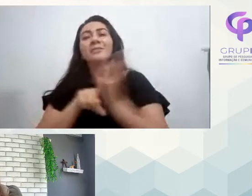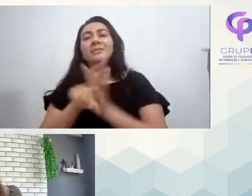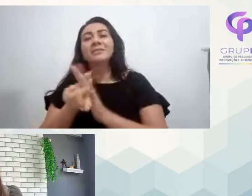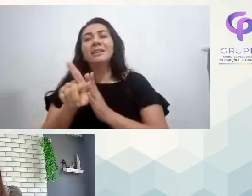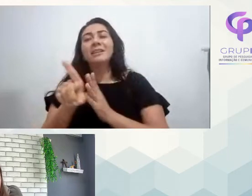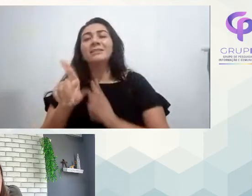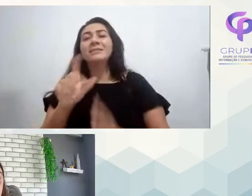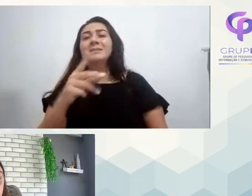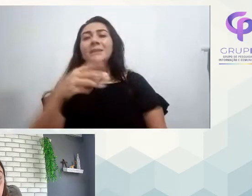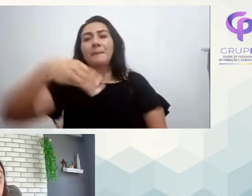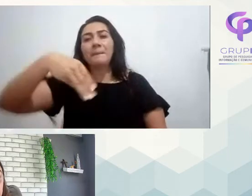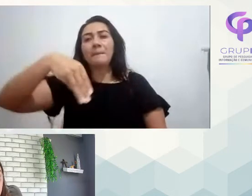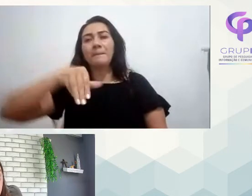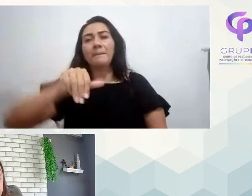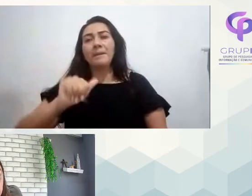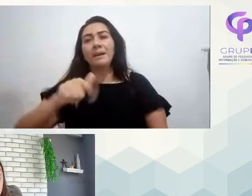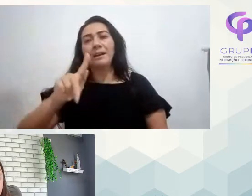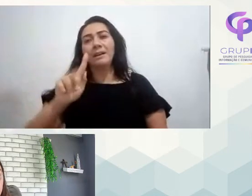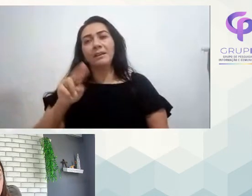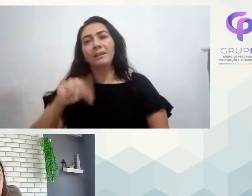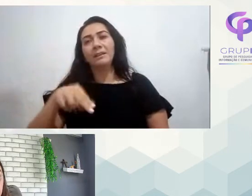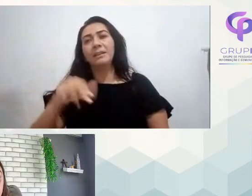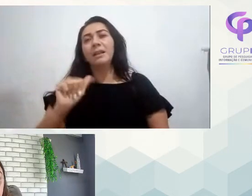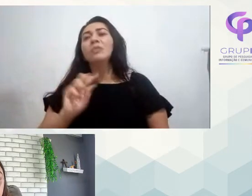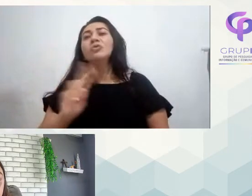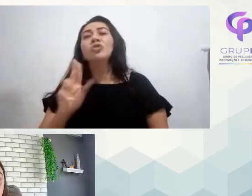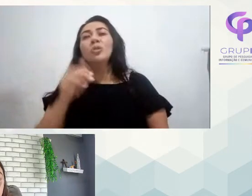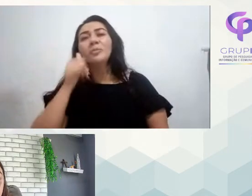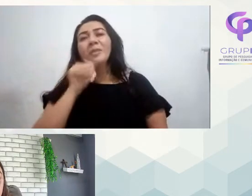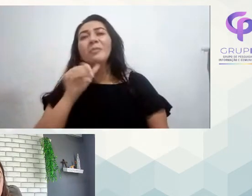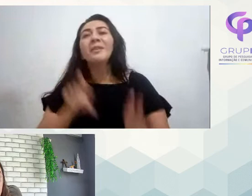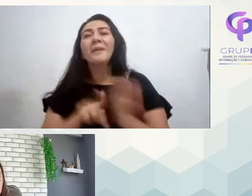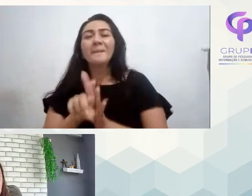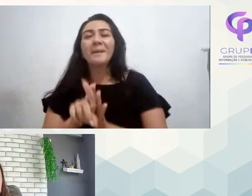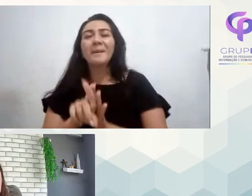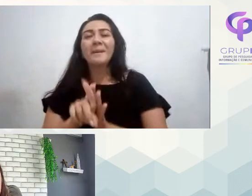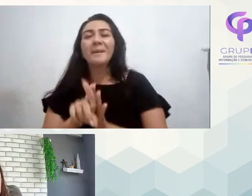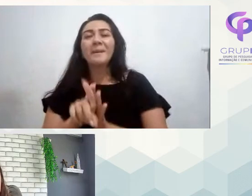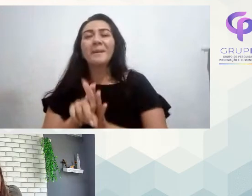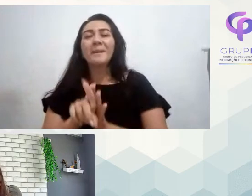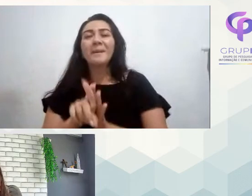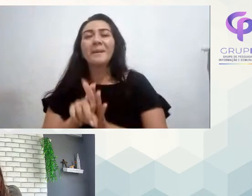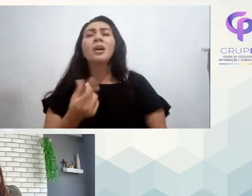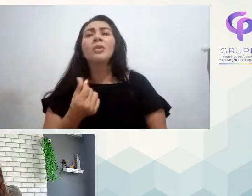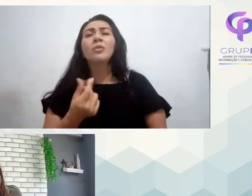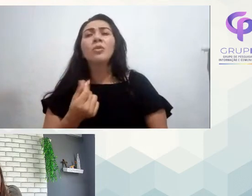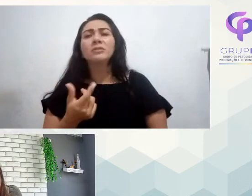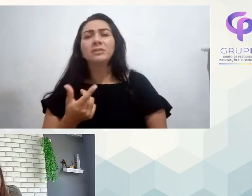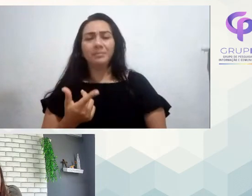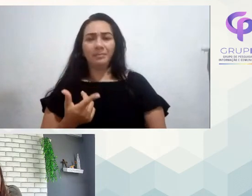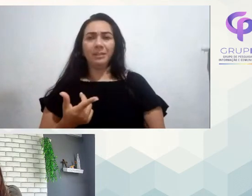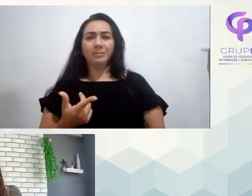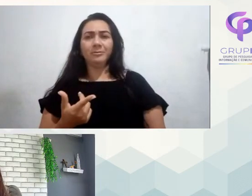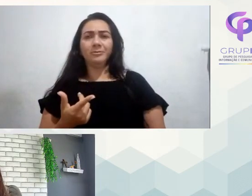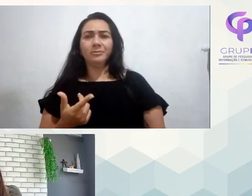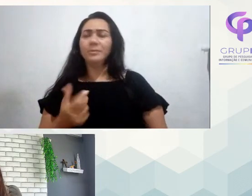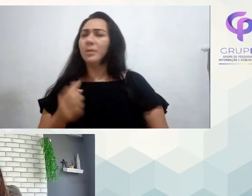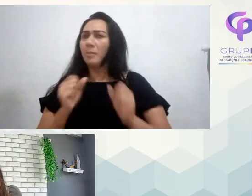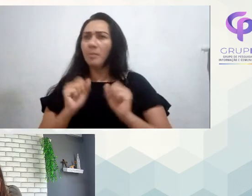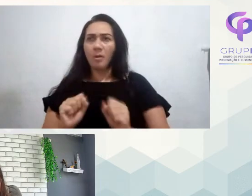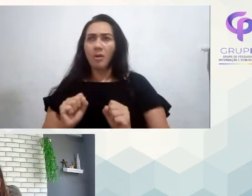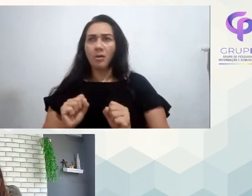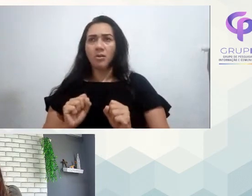diz o seguinte: quanto ao orçamento, podemos indicar equipamentos, material